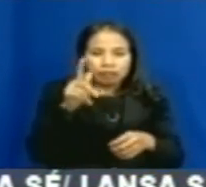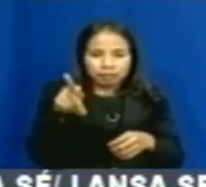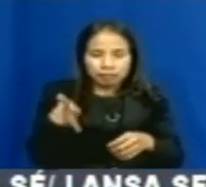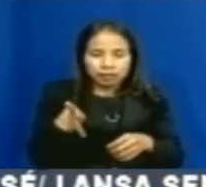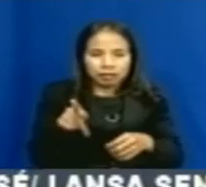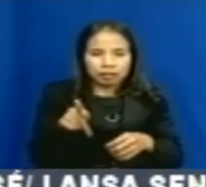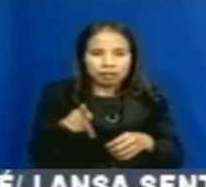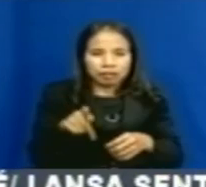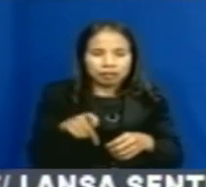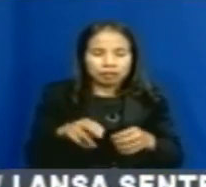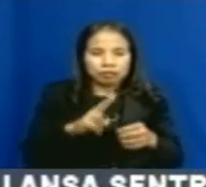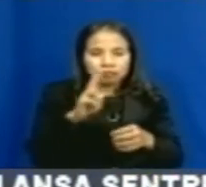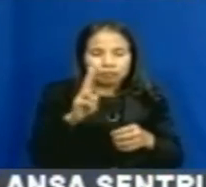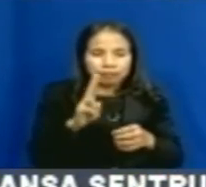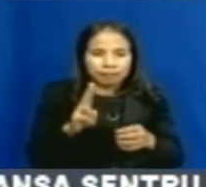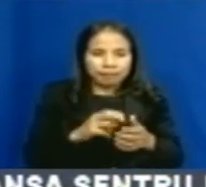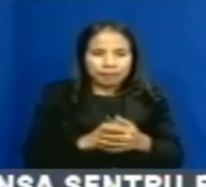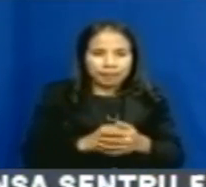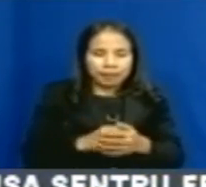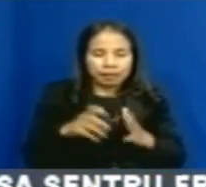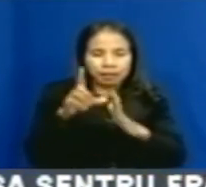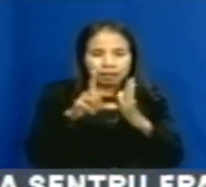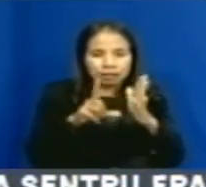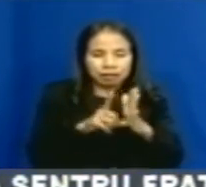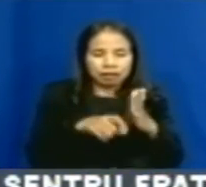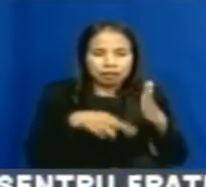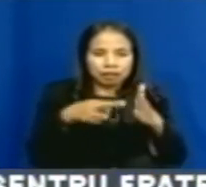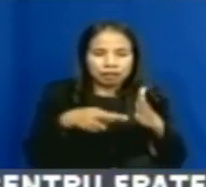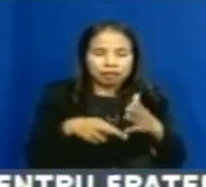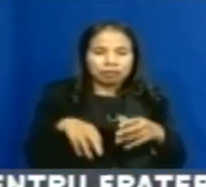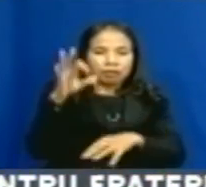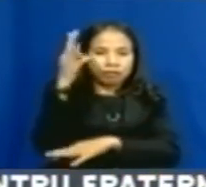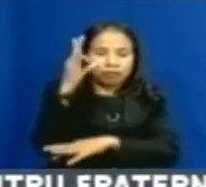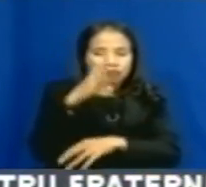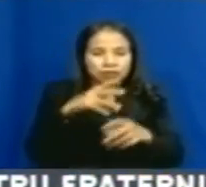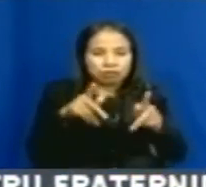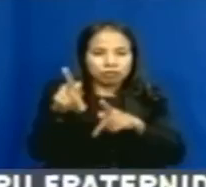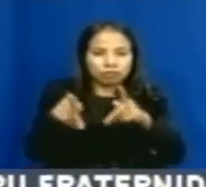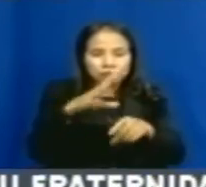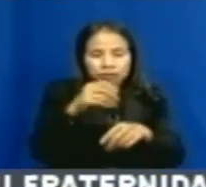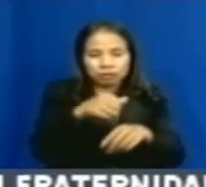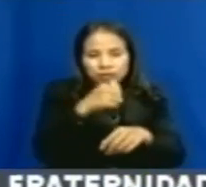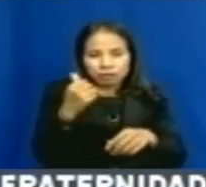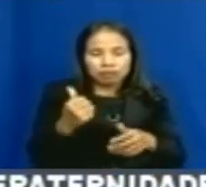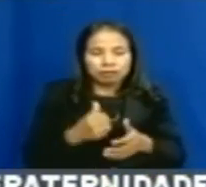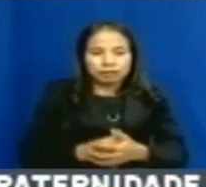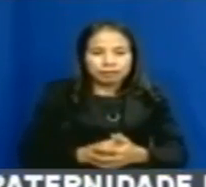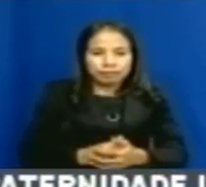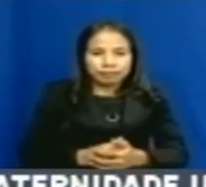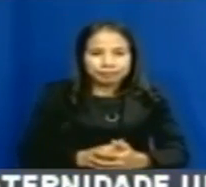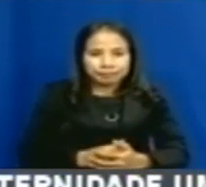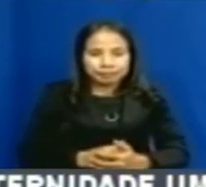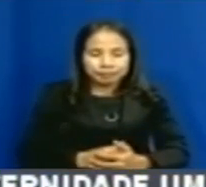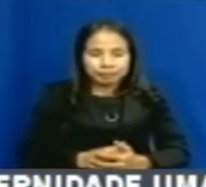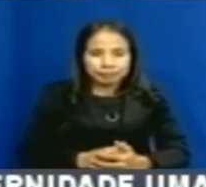propriedades, gestão aprovisionamento, estratégica para florestas comunitárias no Celutan, José